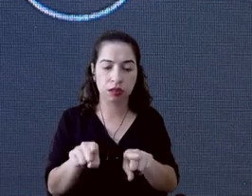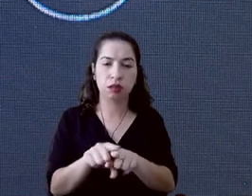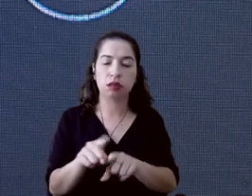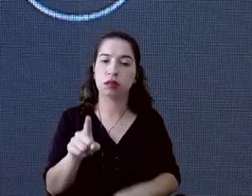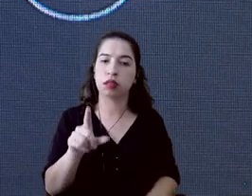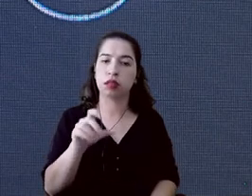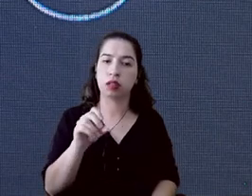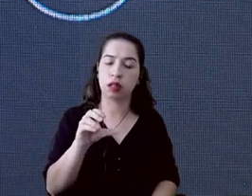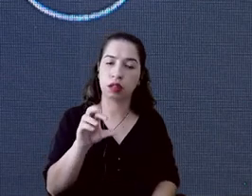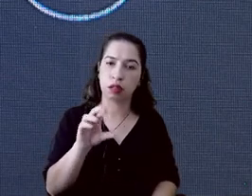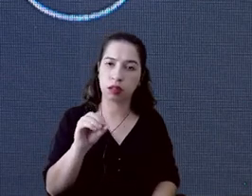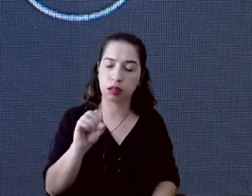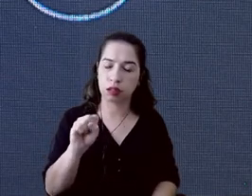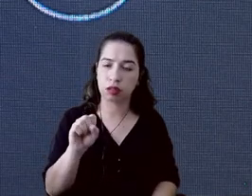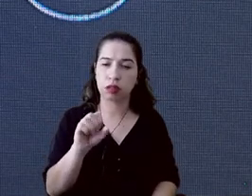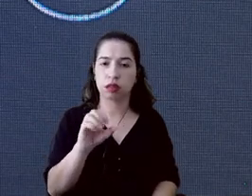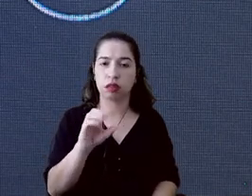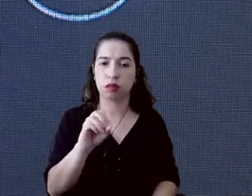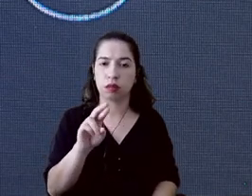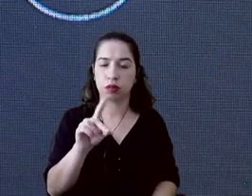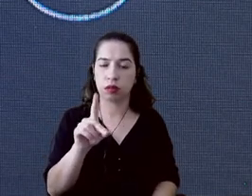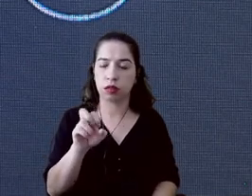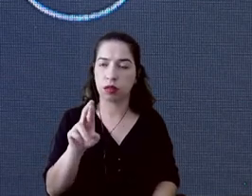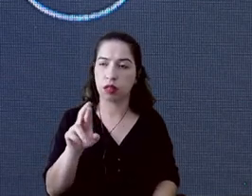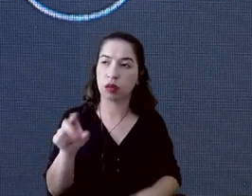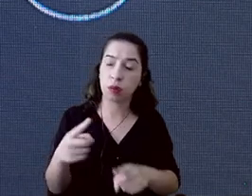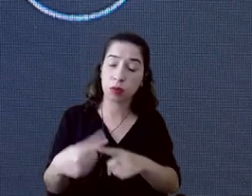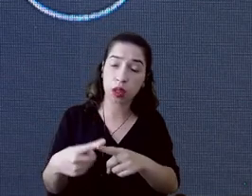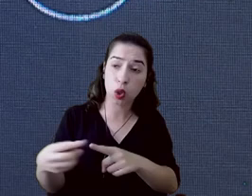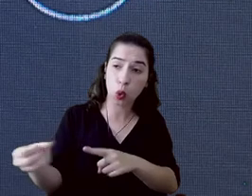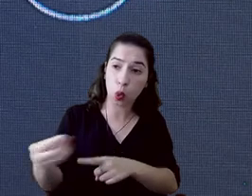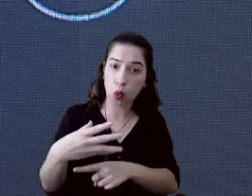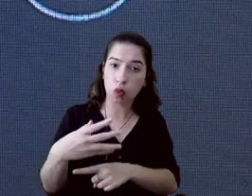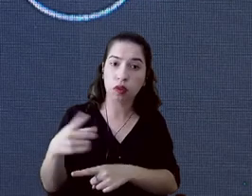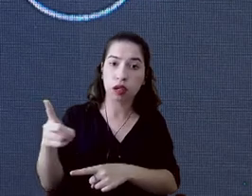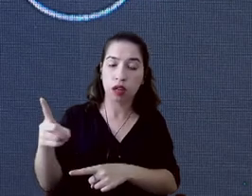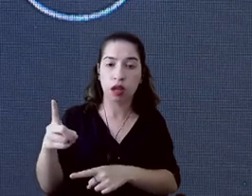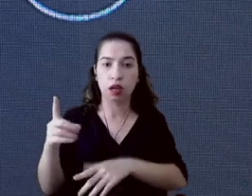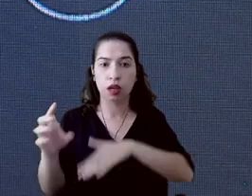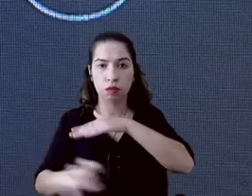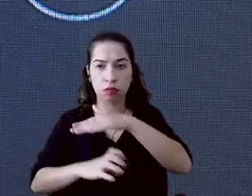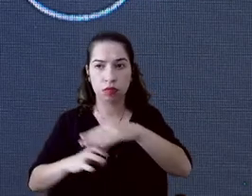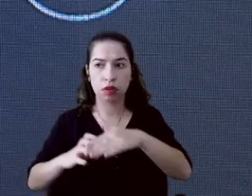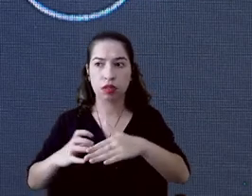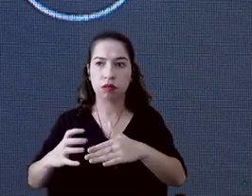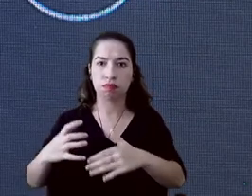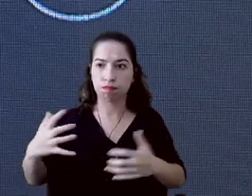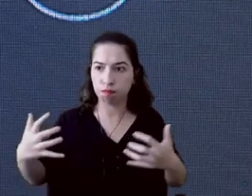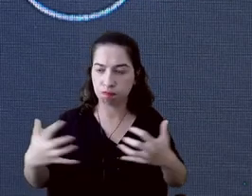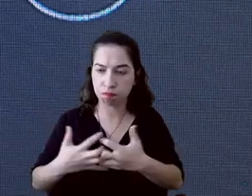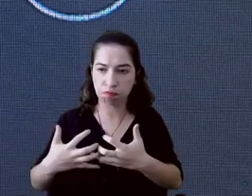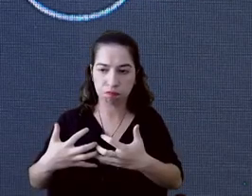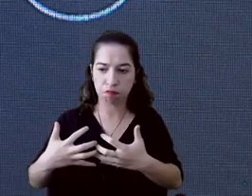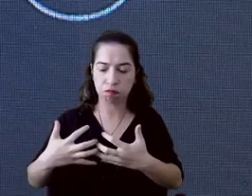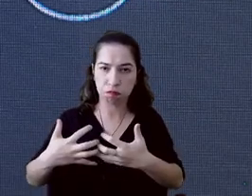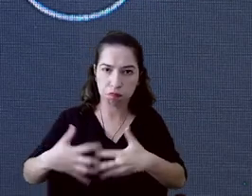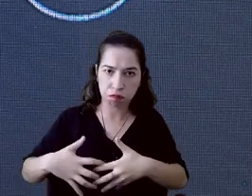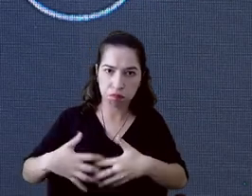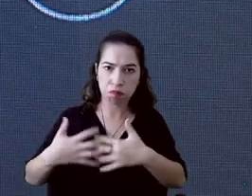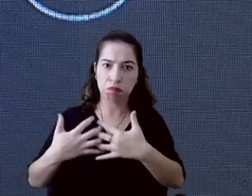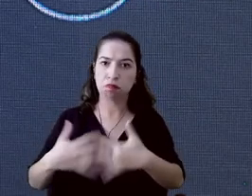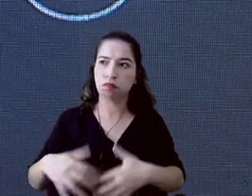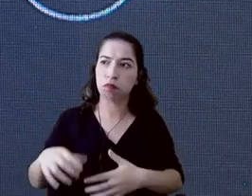um mercado novas pessoas as empresas ainda estão destravando esse valor então tem muita empresa que ela tem o projeto ela